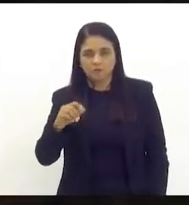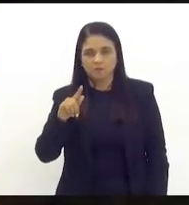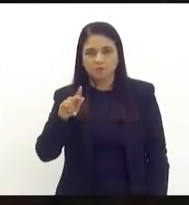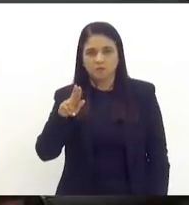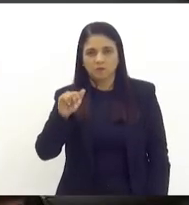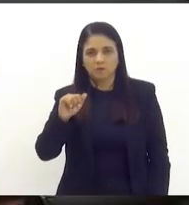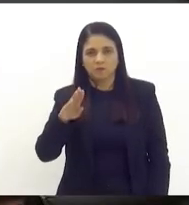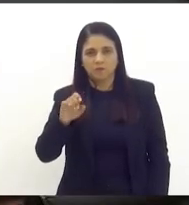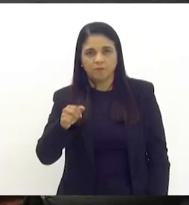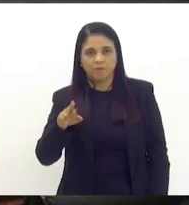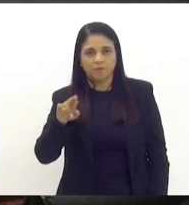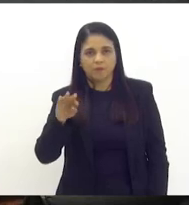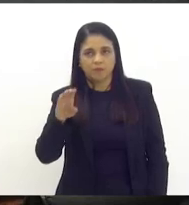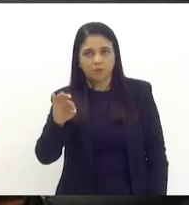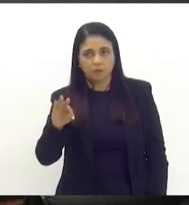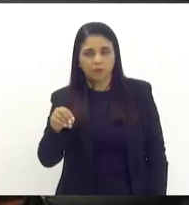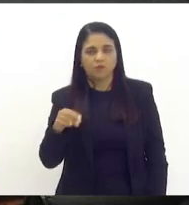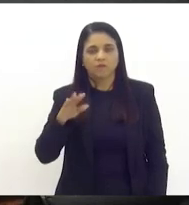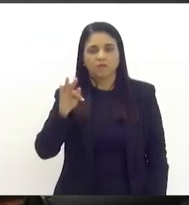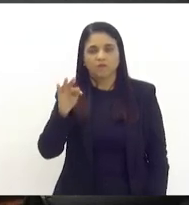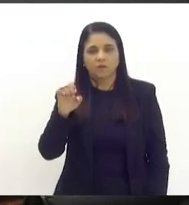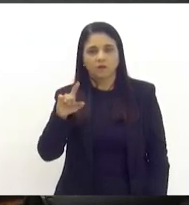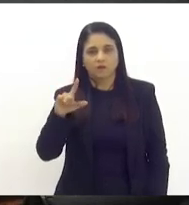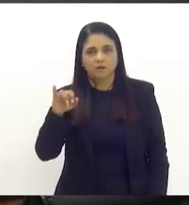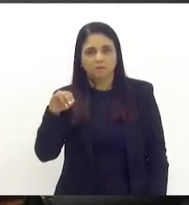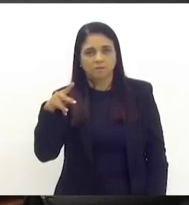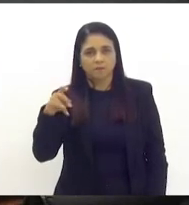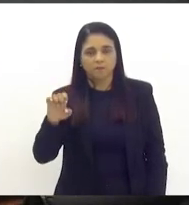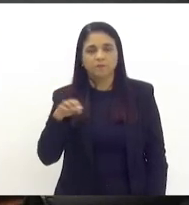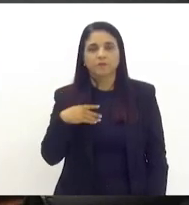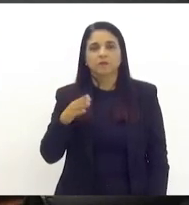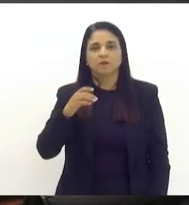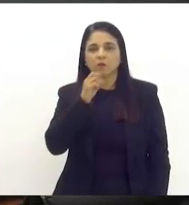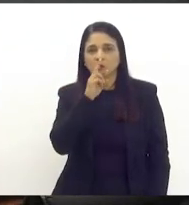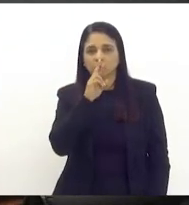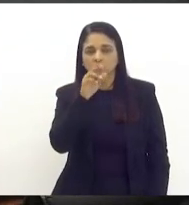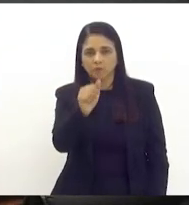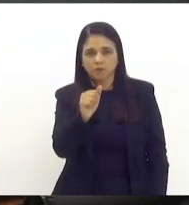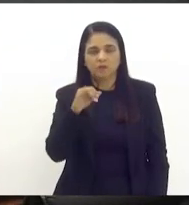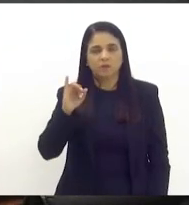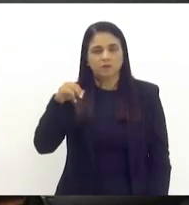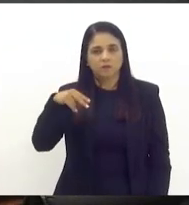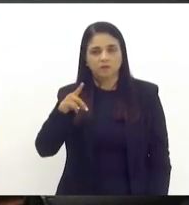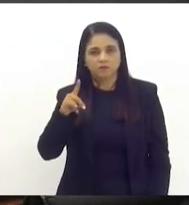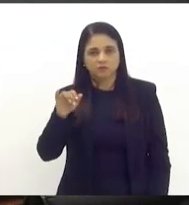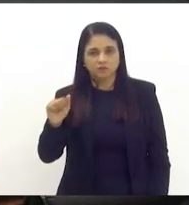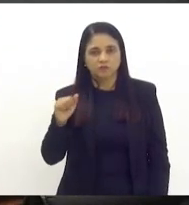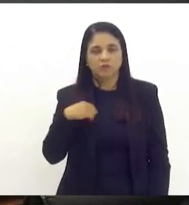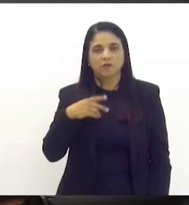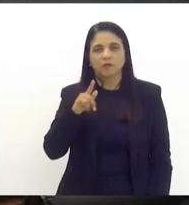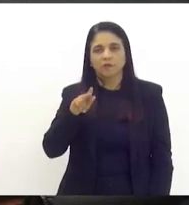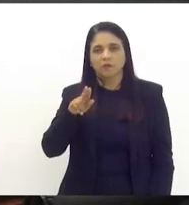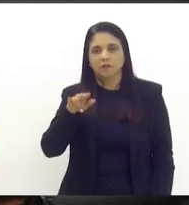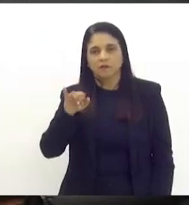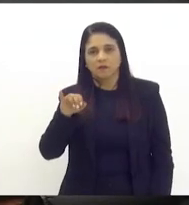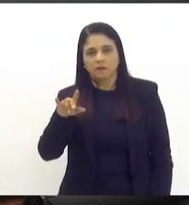Felipe Soares Carlinho do BH Rodrigo Amorim índia metal Guilherme